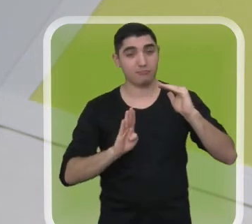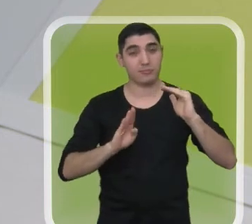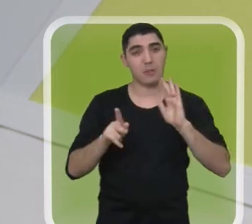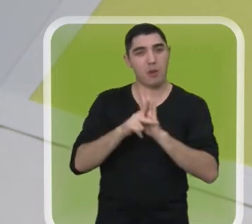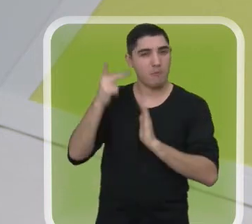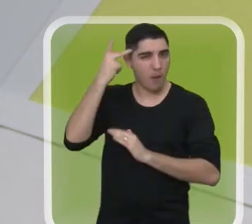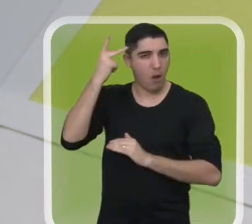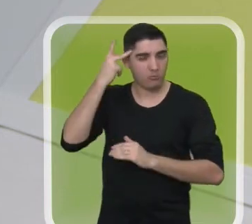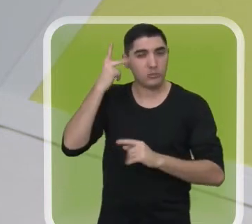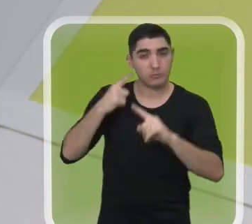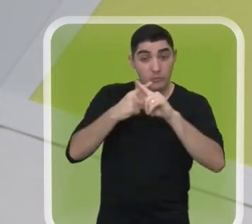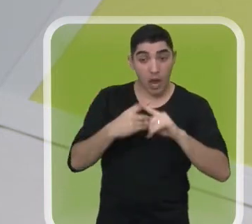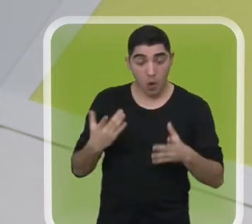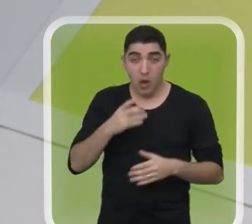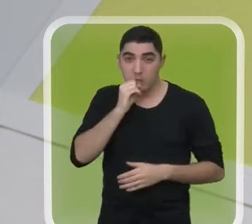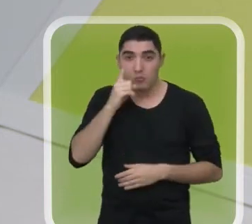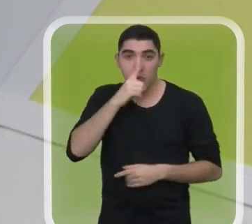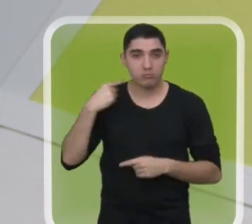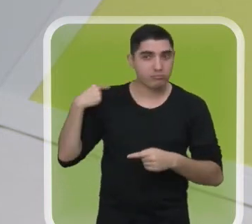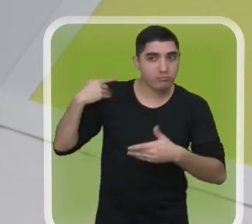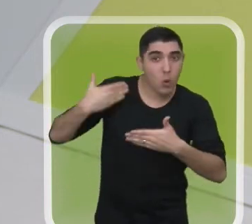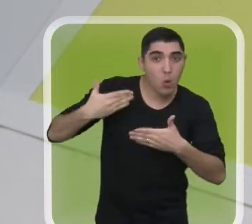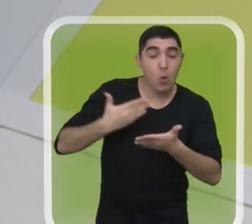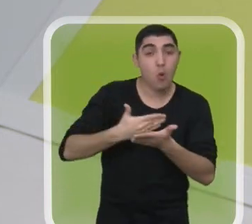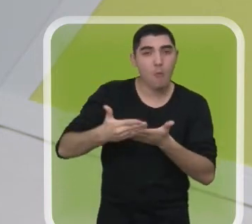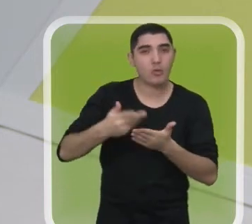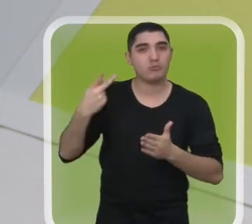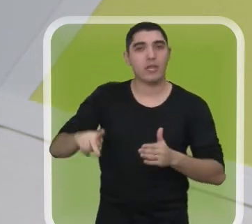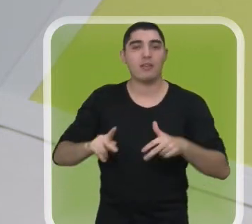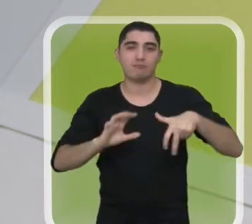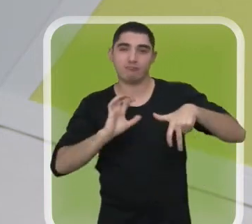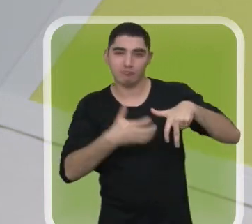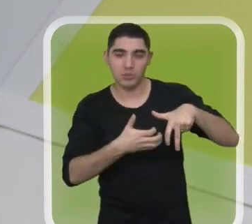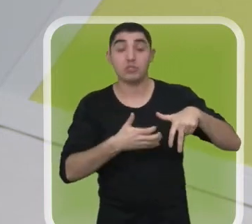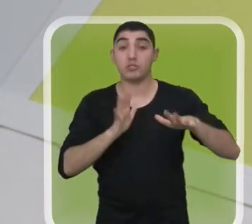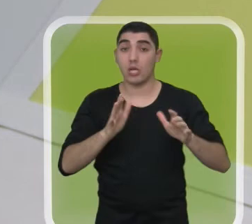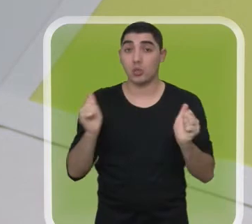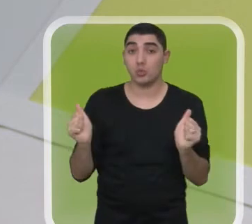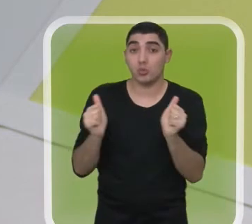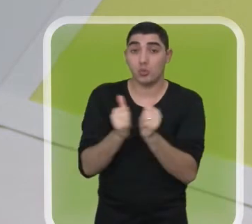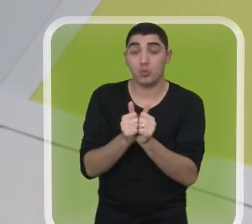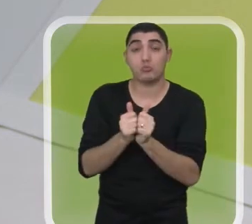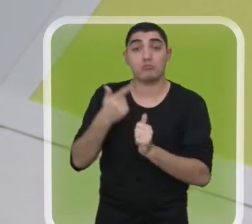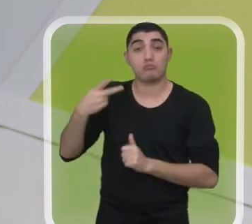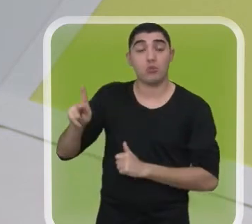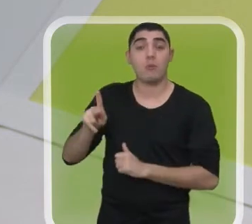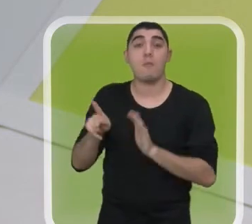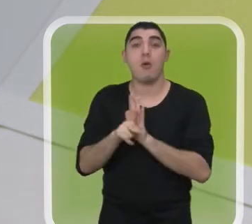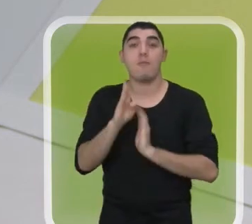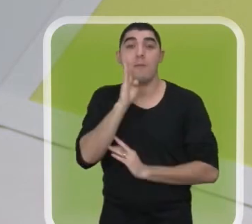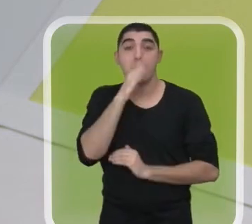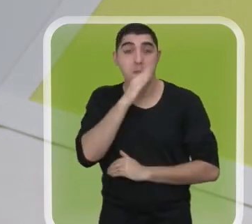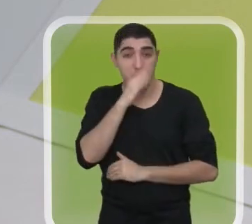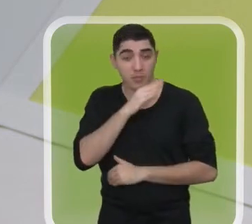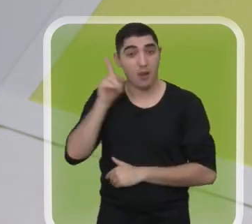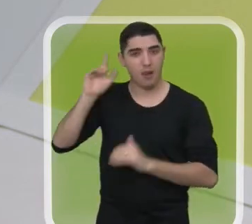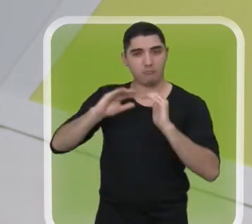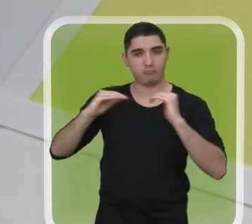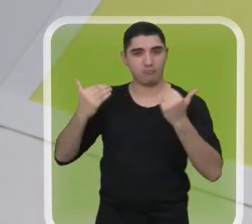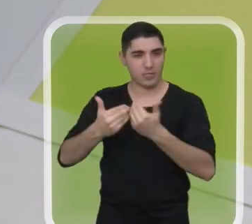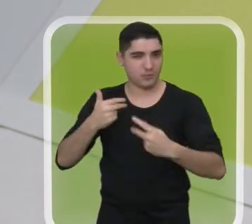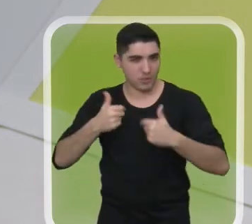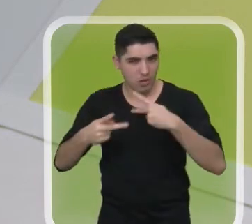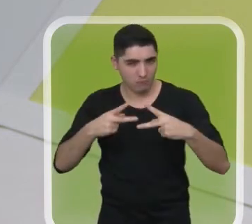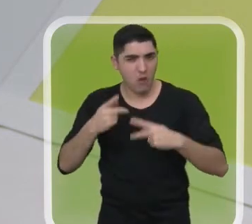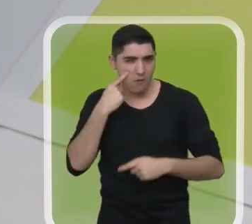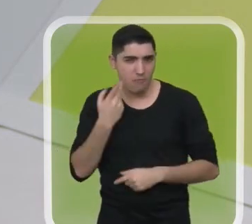semana a segunda fase da Bezinha e o Tigre do Vale recebeu na estreia a Inter de Bebedouro no estádio Martins Pereira. Vamos ver como é que foi